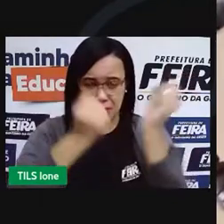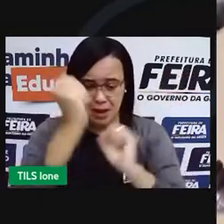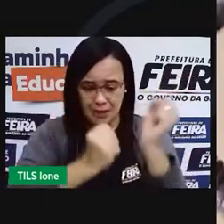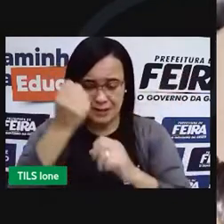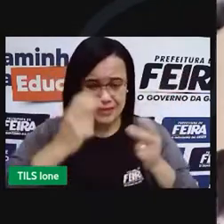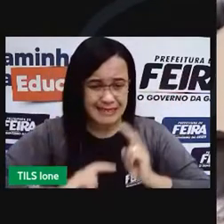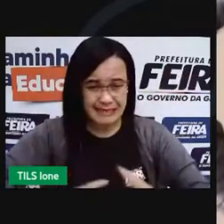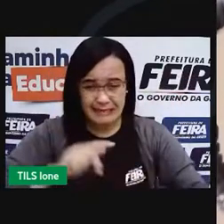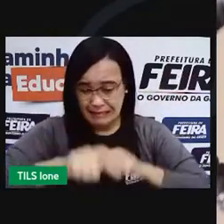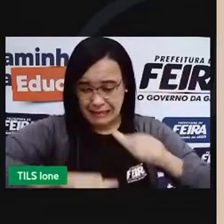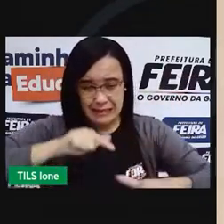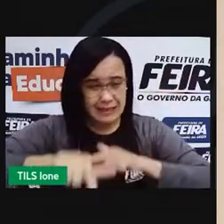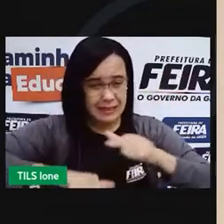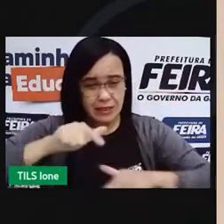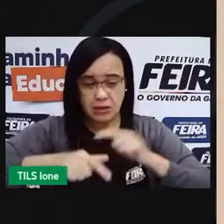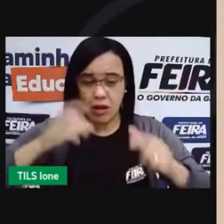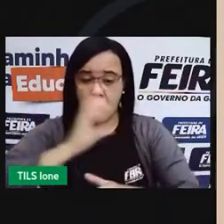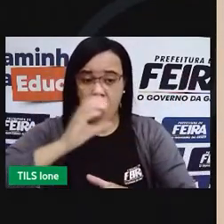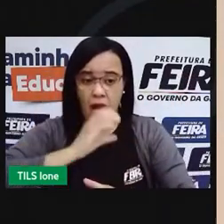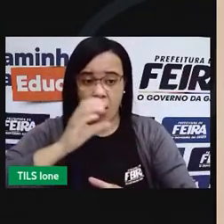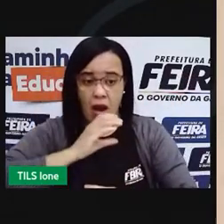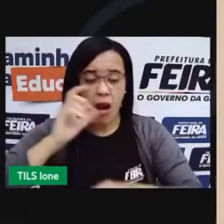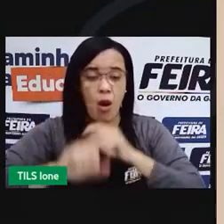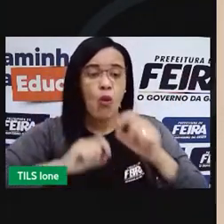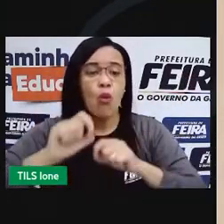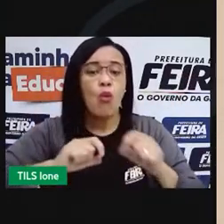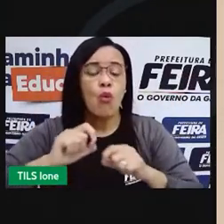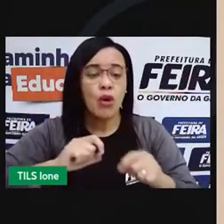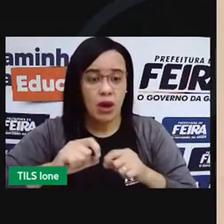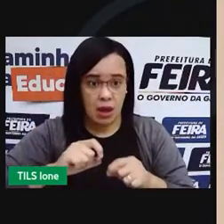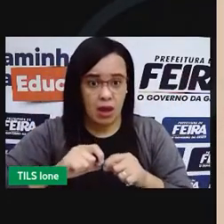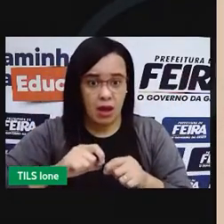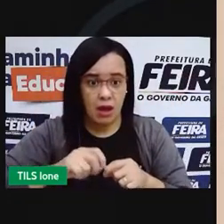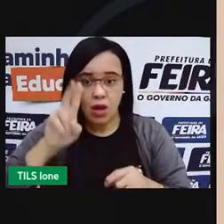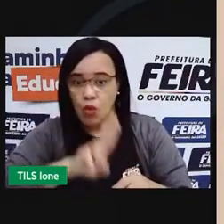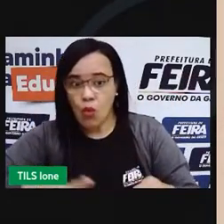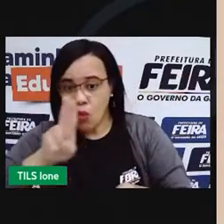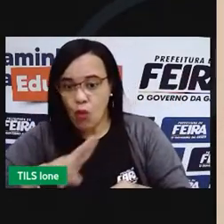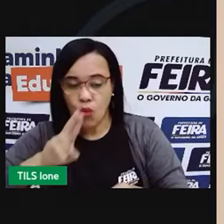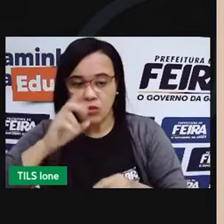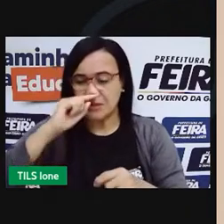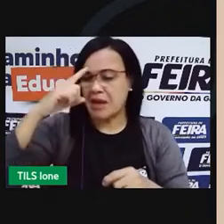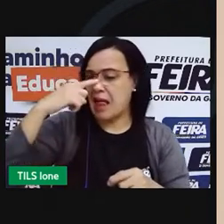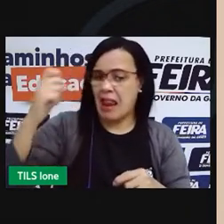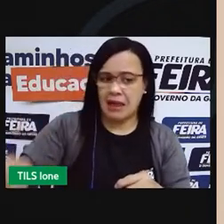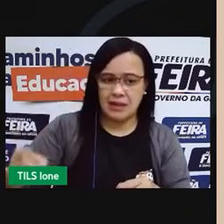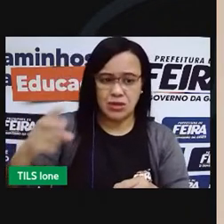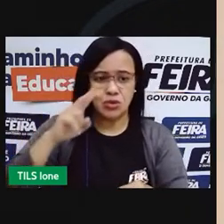mais rápido, é preciso que os produtos sejam usados e descartados constantemente.